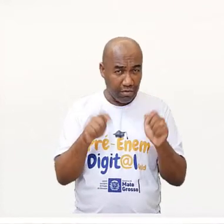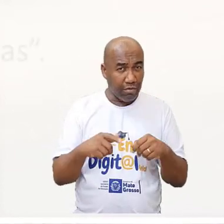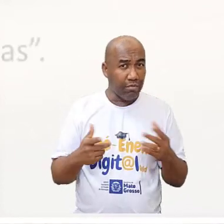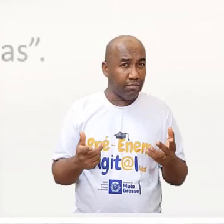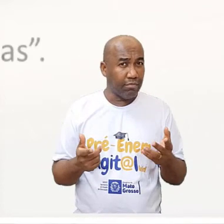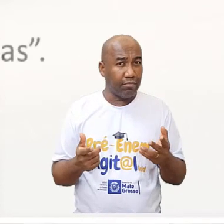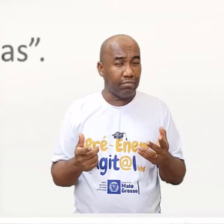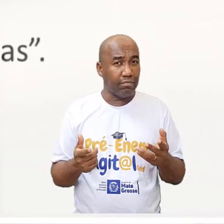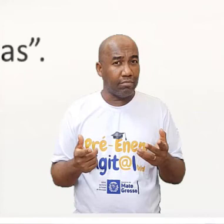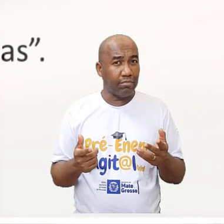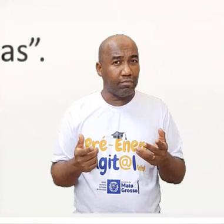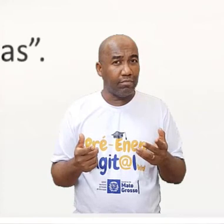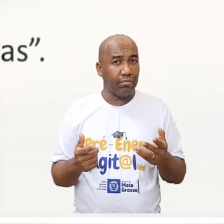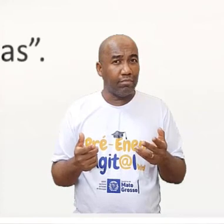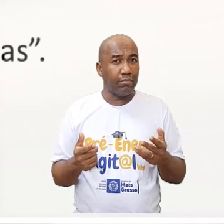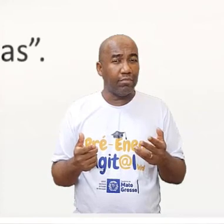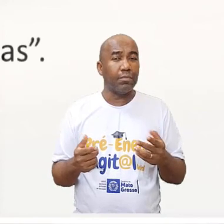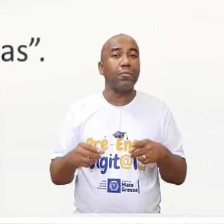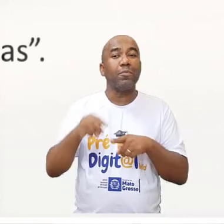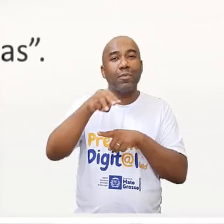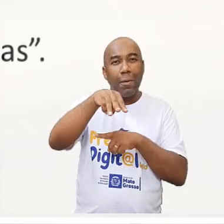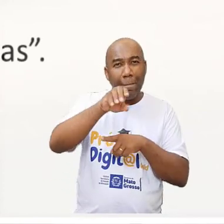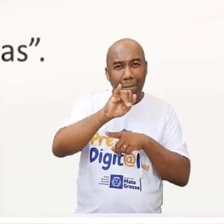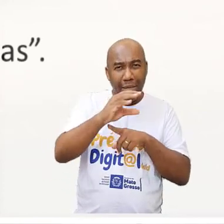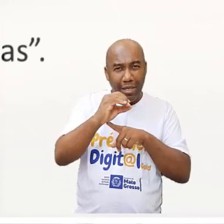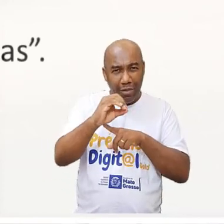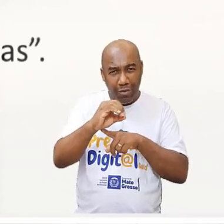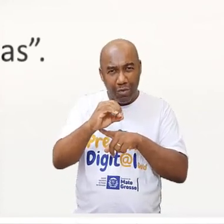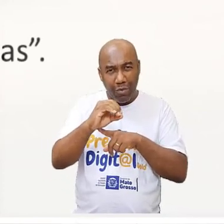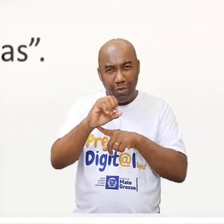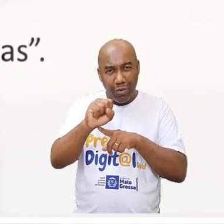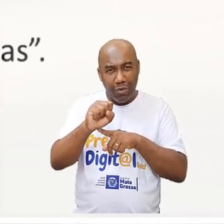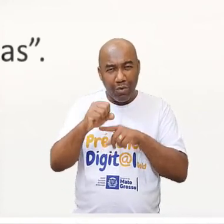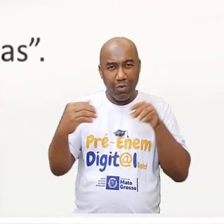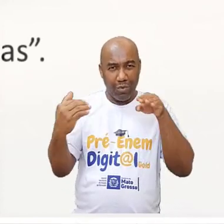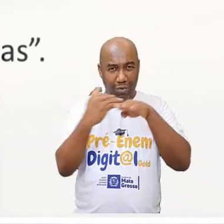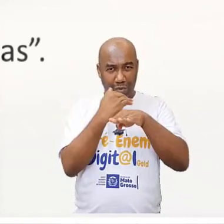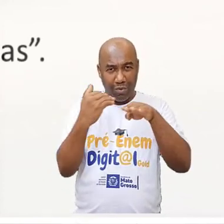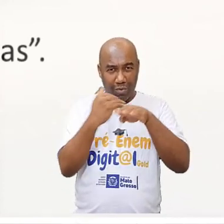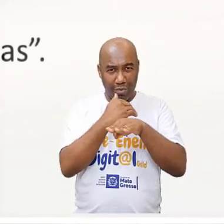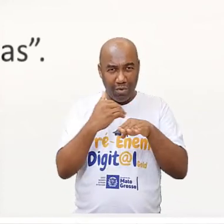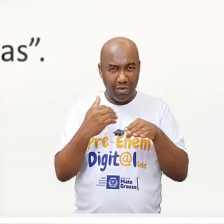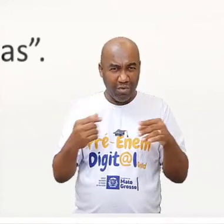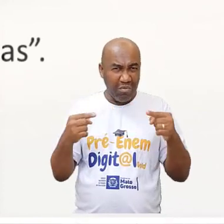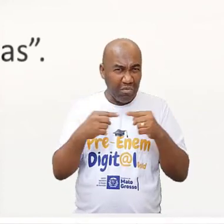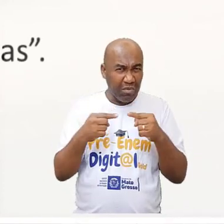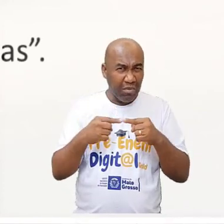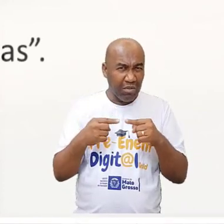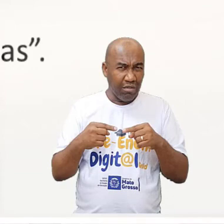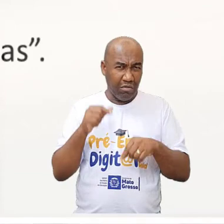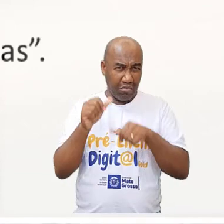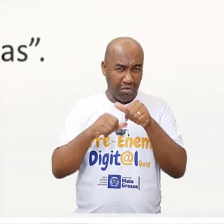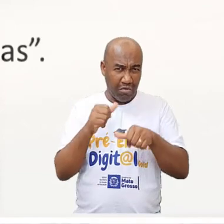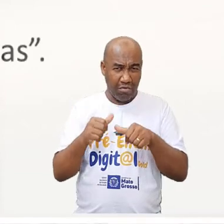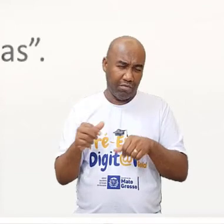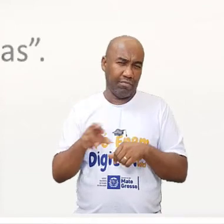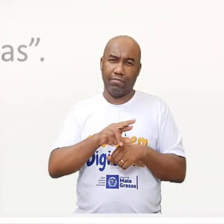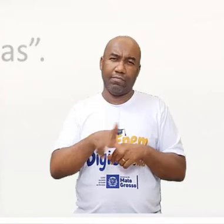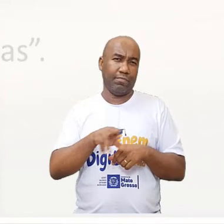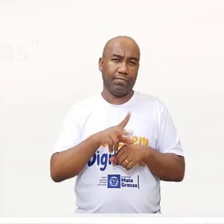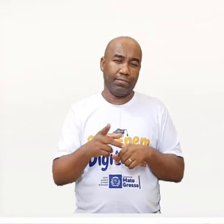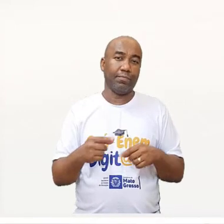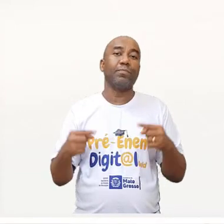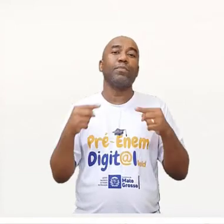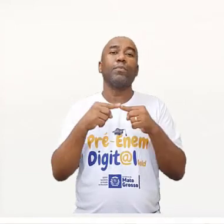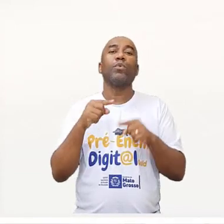feminino, meio na contramão é um advérbio. Não, não poderia ser substituída. A